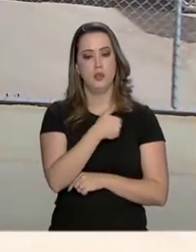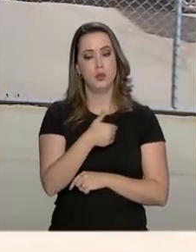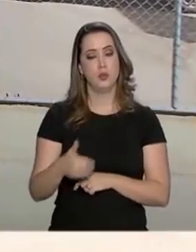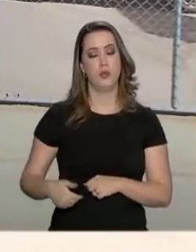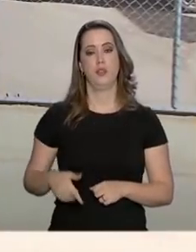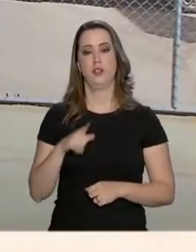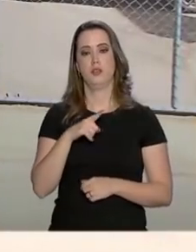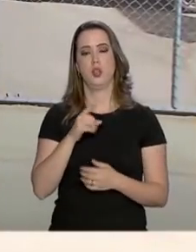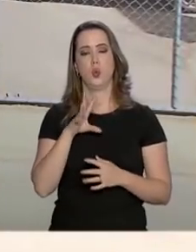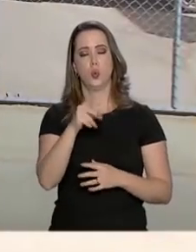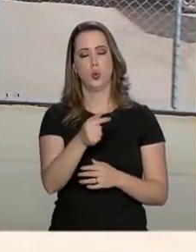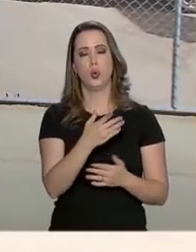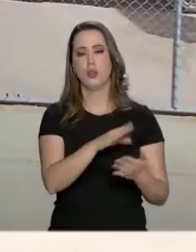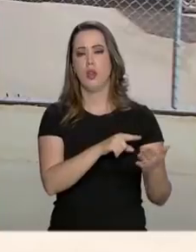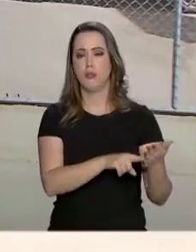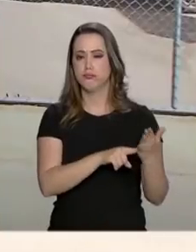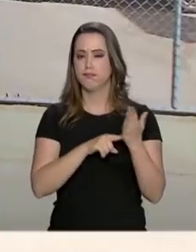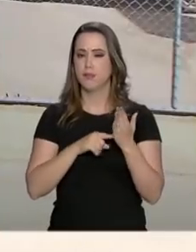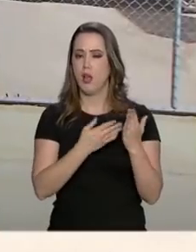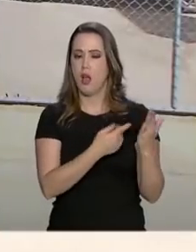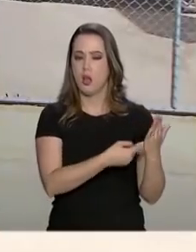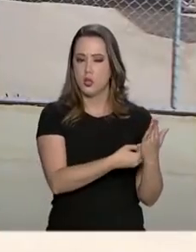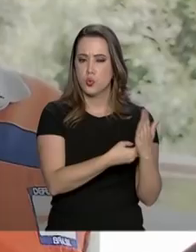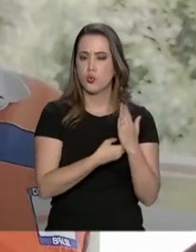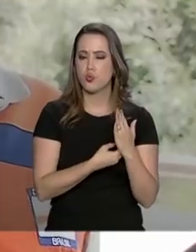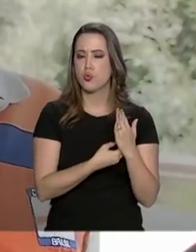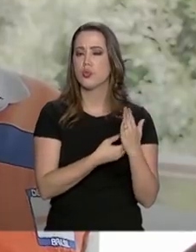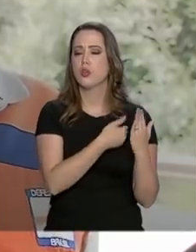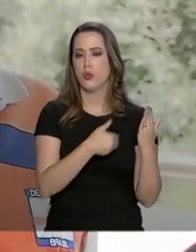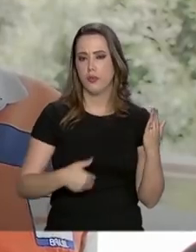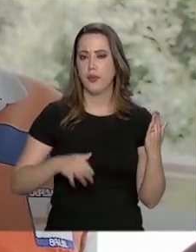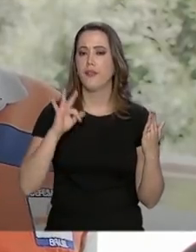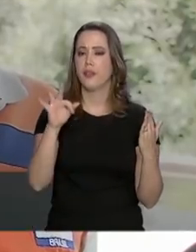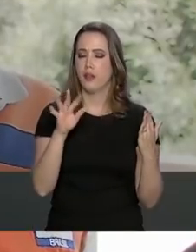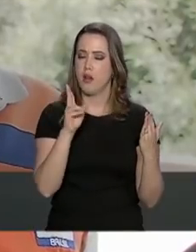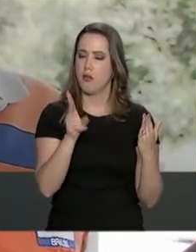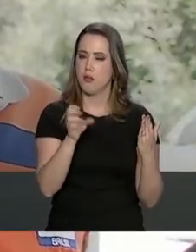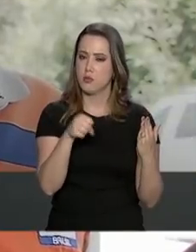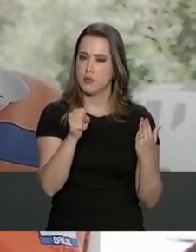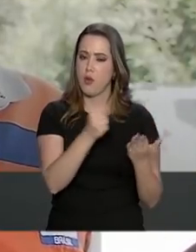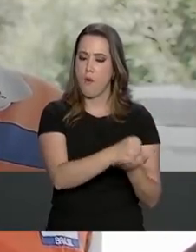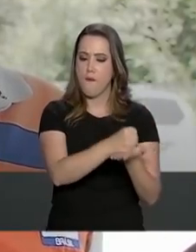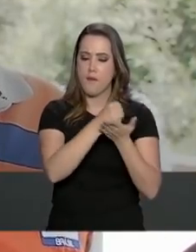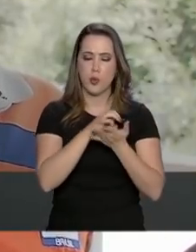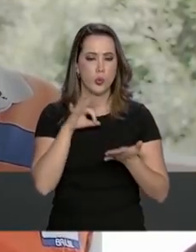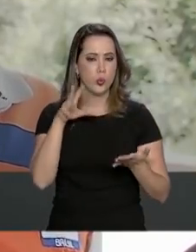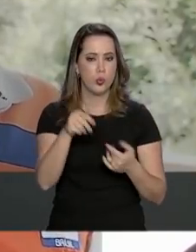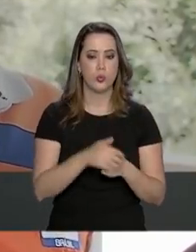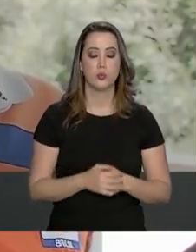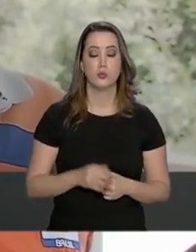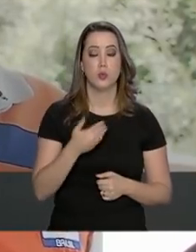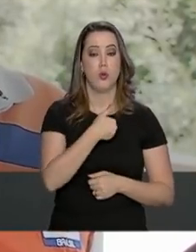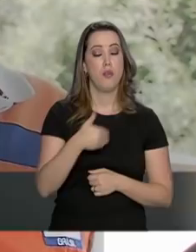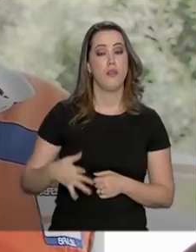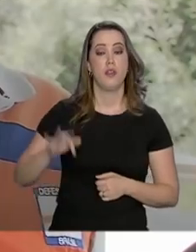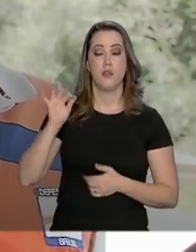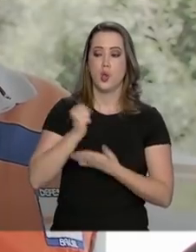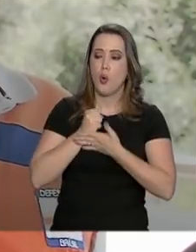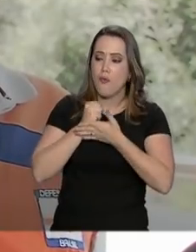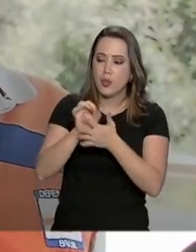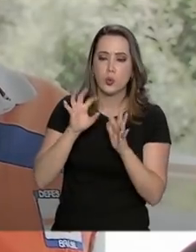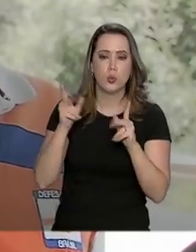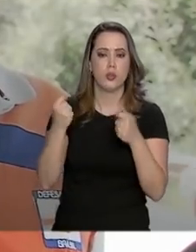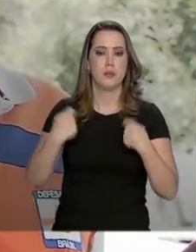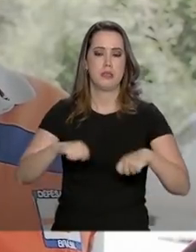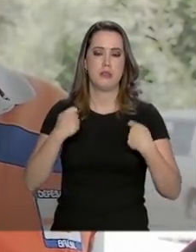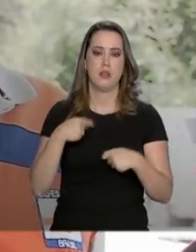estado tem recebido todo o apoio do governo federal. O governo federal disponibilizou todo o esforço, todo o apoio necessário e aqui